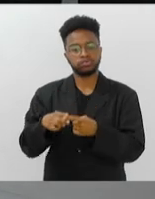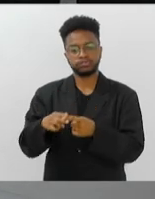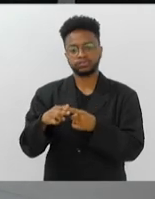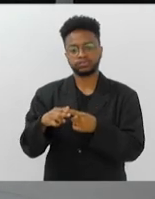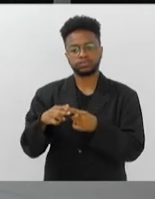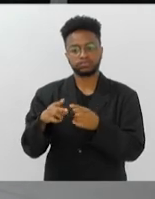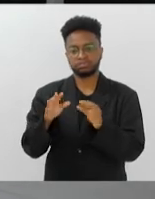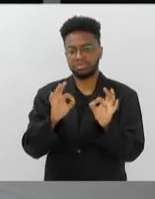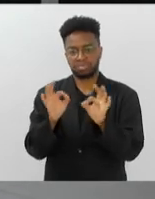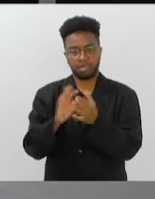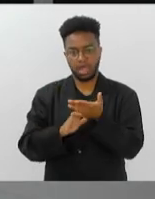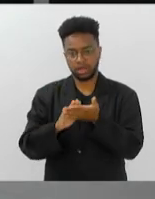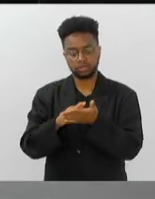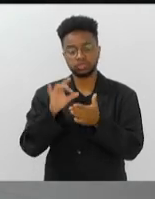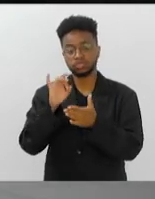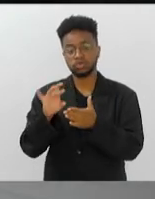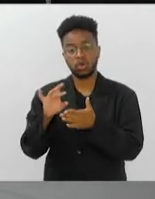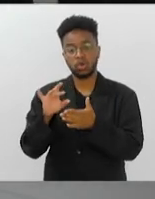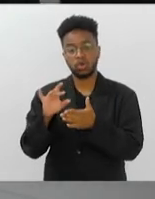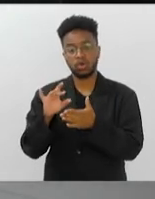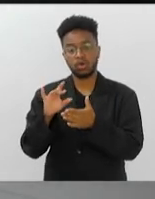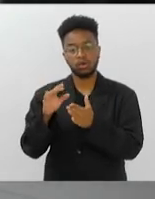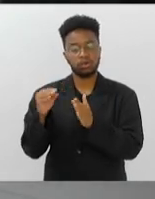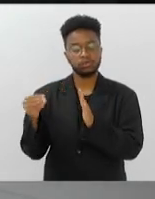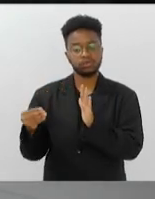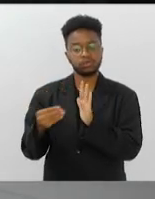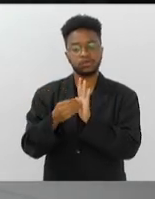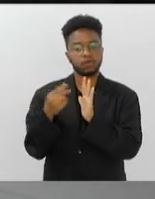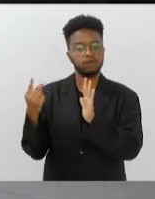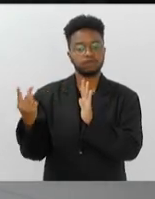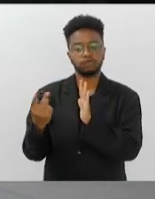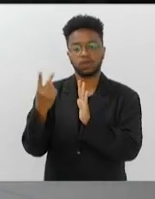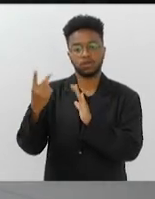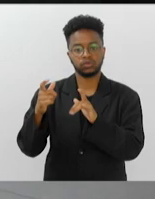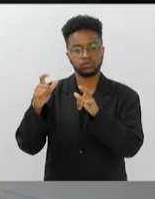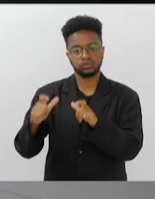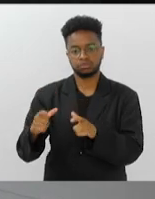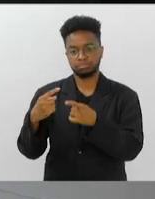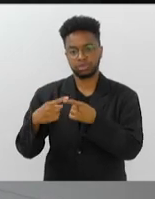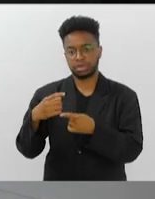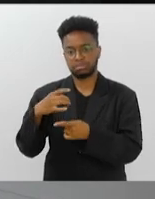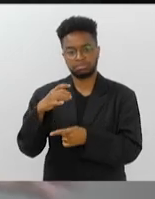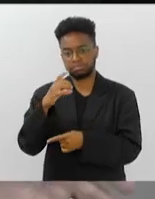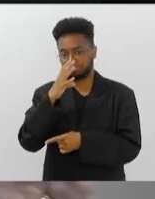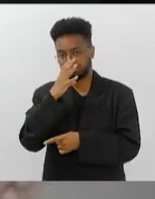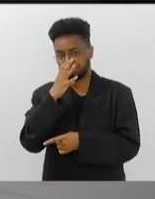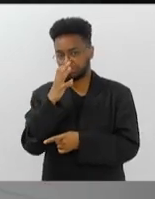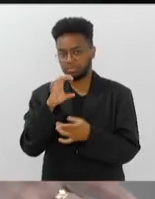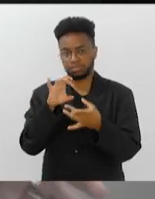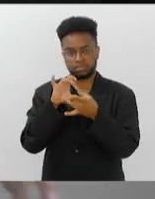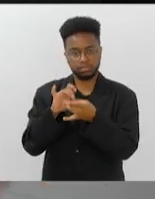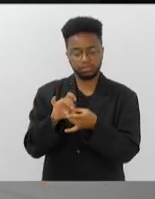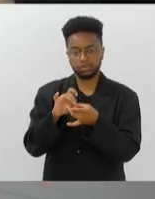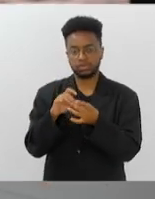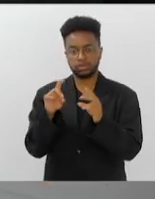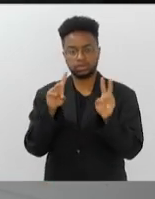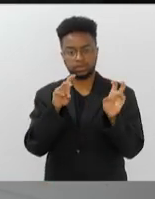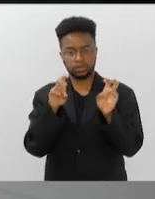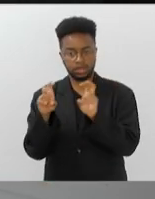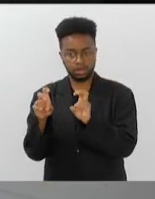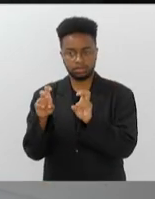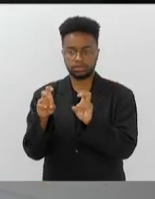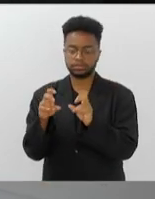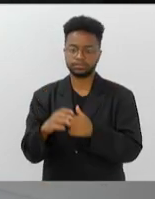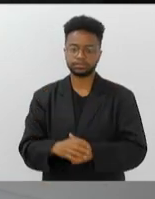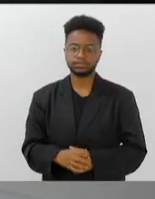disso. É apenas um reconhecimento por parte do parlamentar que tem algum apreço ou alguma relação com aquela pauta ou com aquele